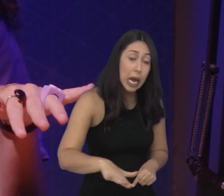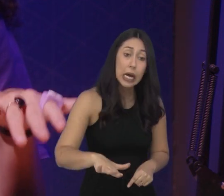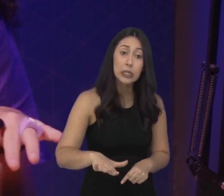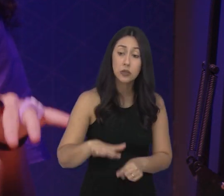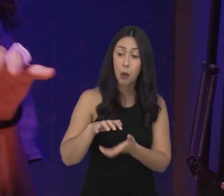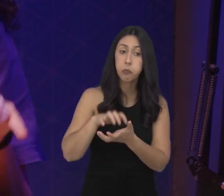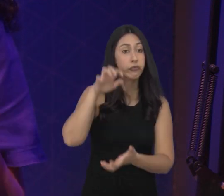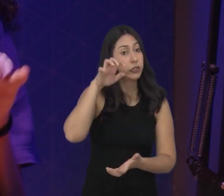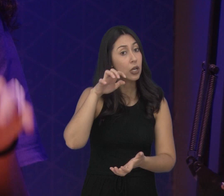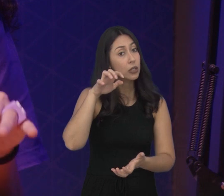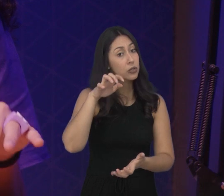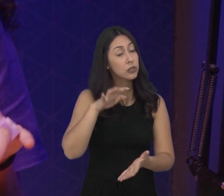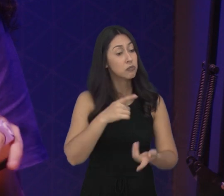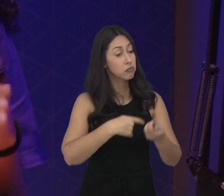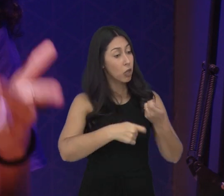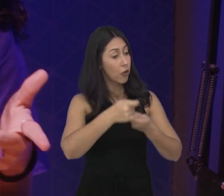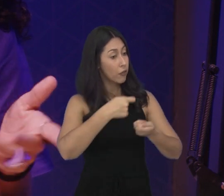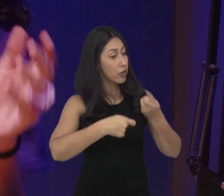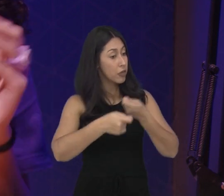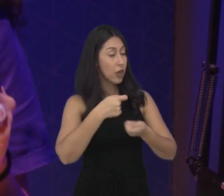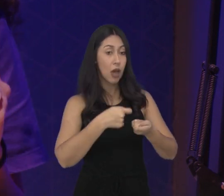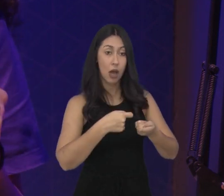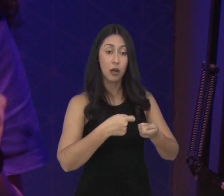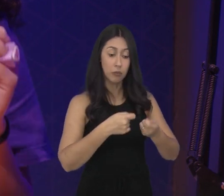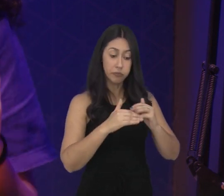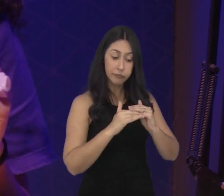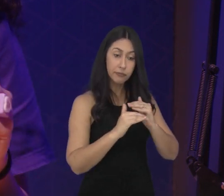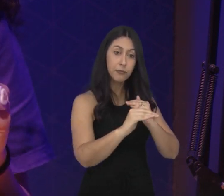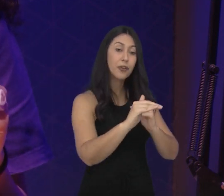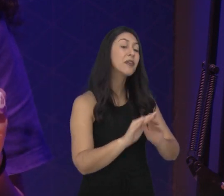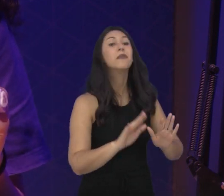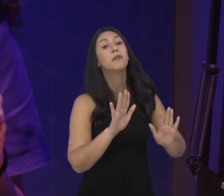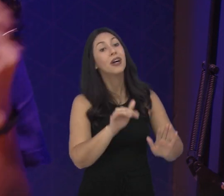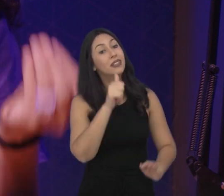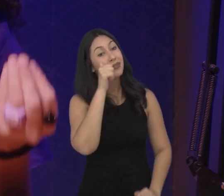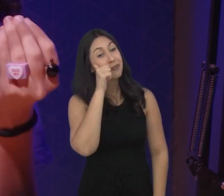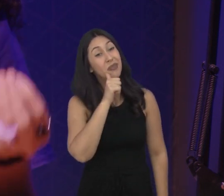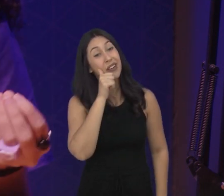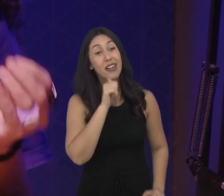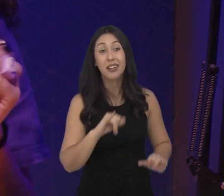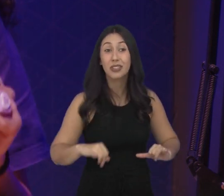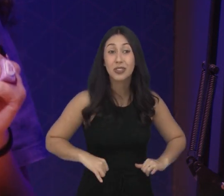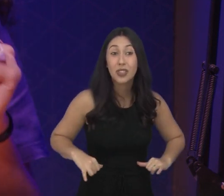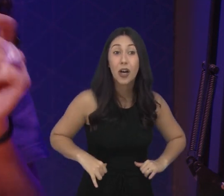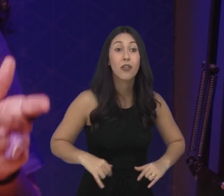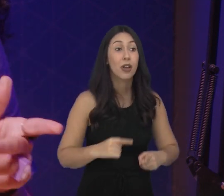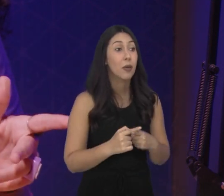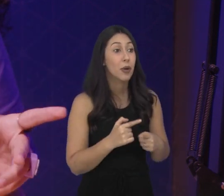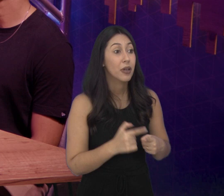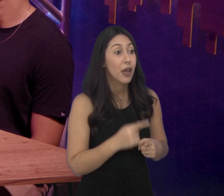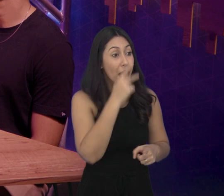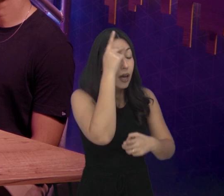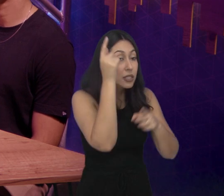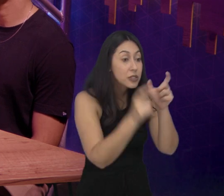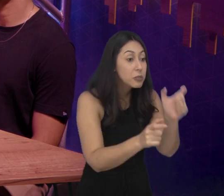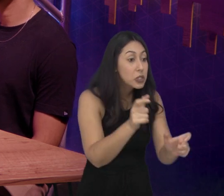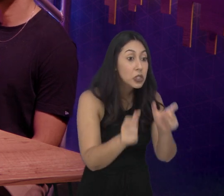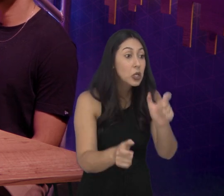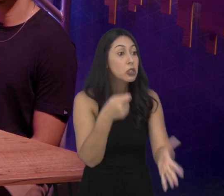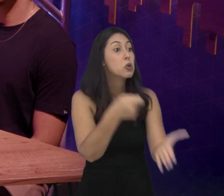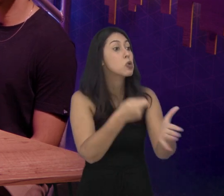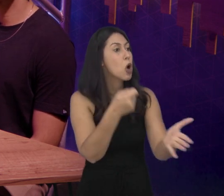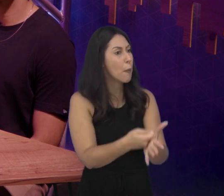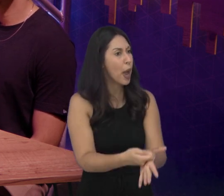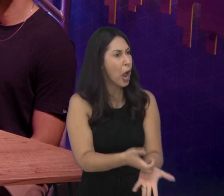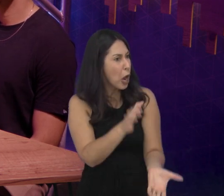estabilidade financeira e das relações. E as mulheres, historicamente, sofrem com a exigência do casamento dos filhos. Então, essa